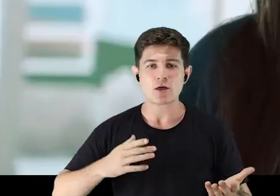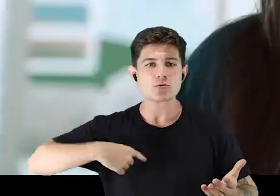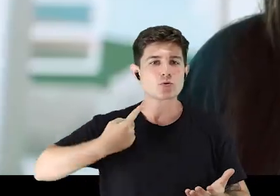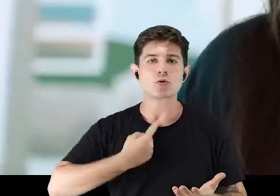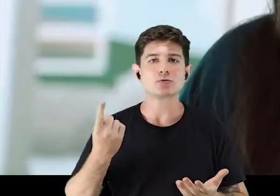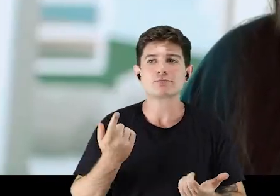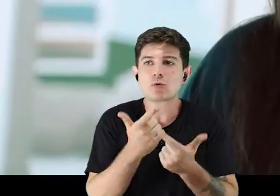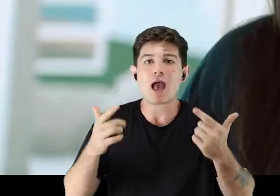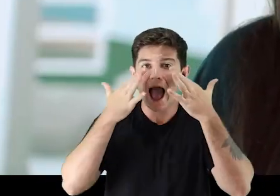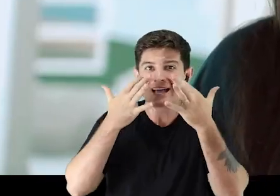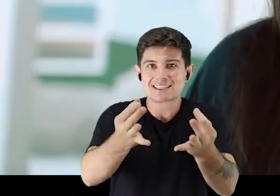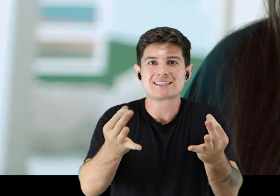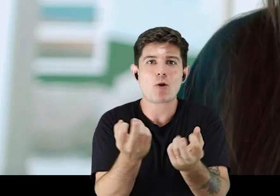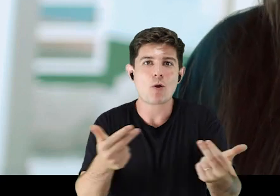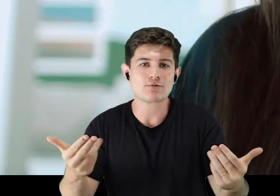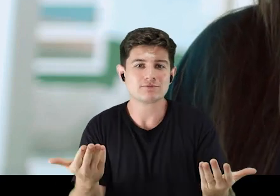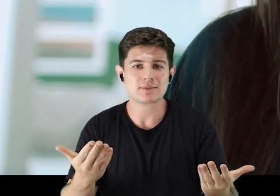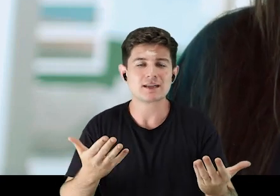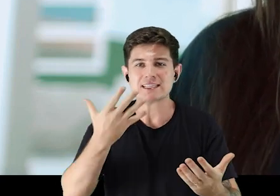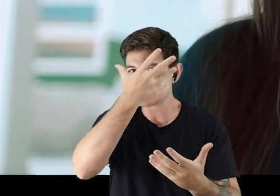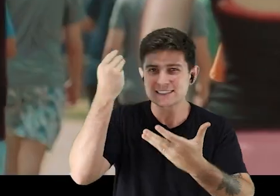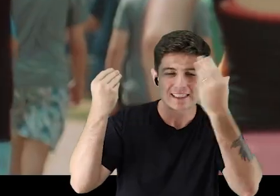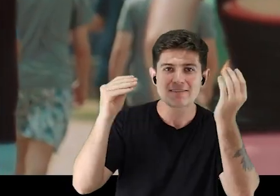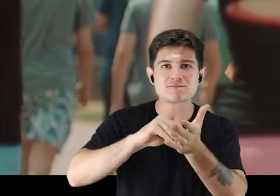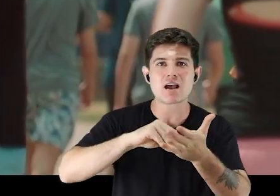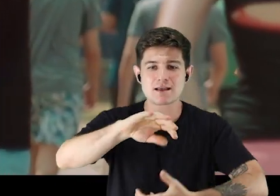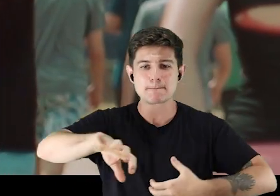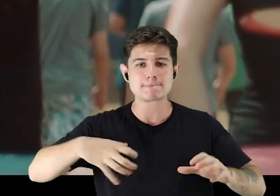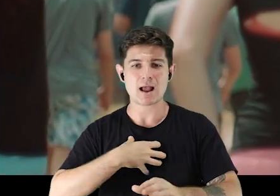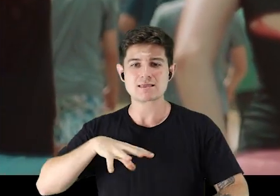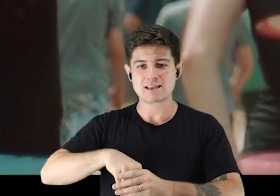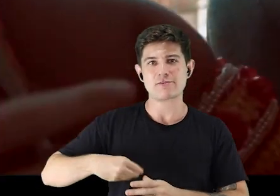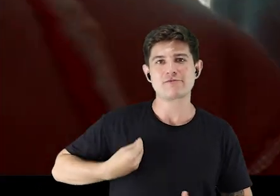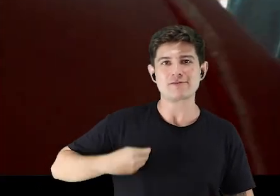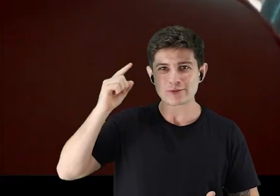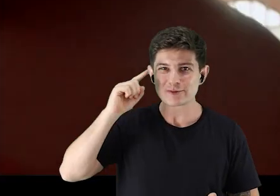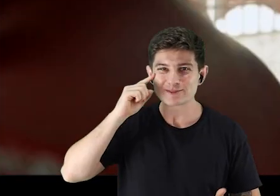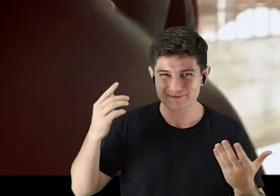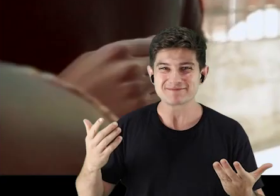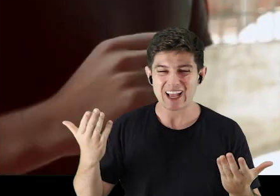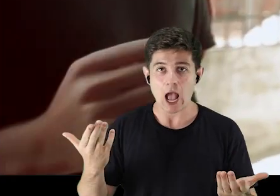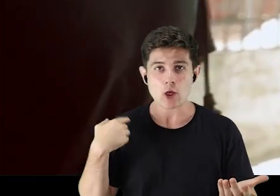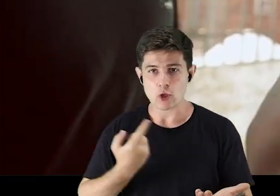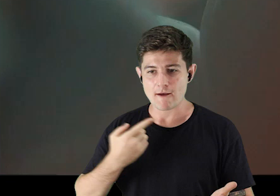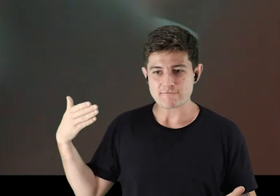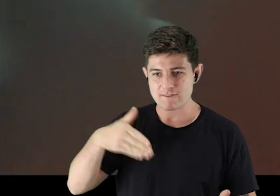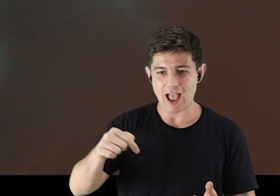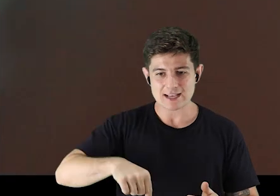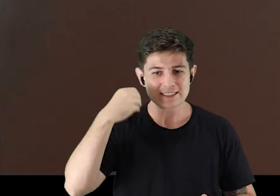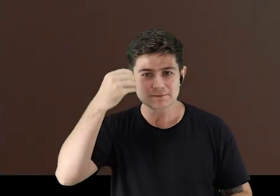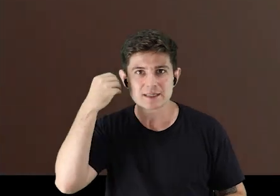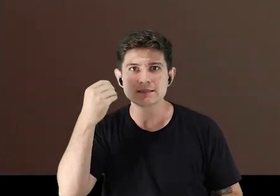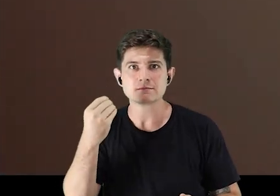vezes, a gente não presta atenção nessas coisas, a gente não é tão empático no nosso dia a dia. E quando a gente vem